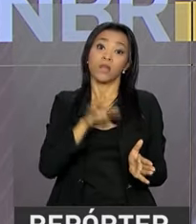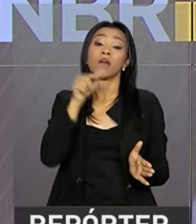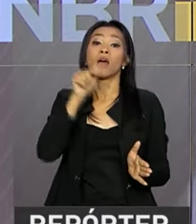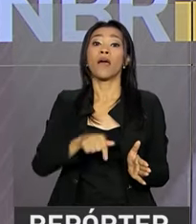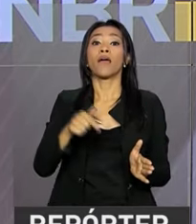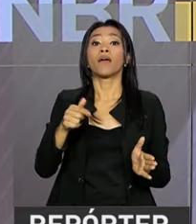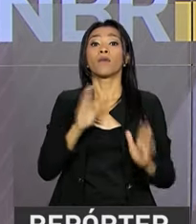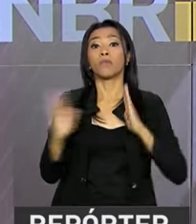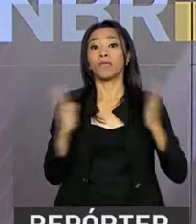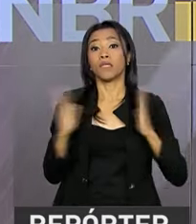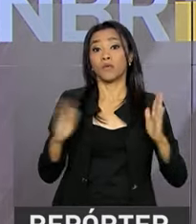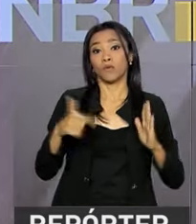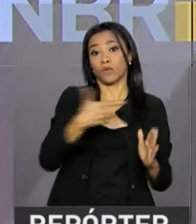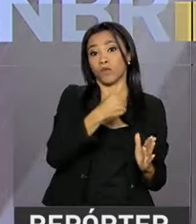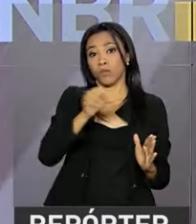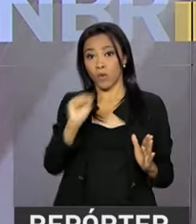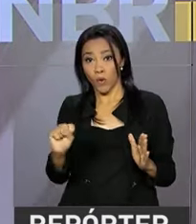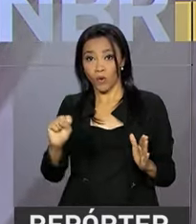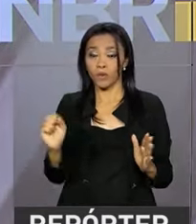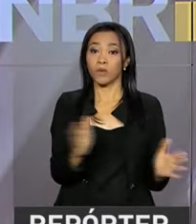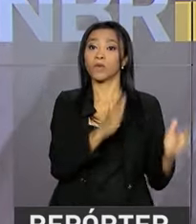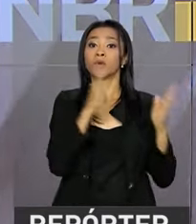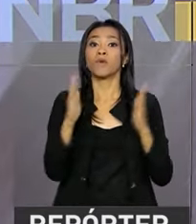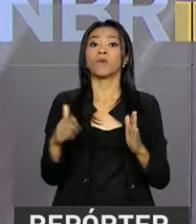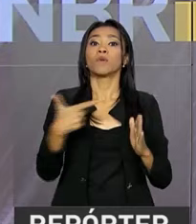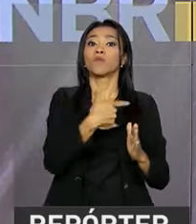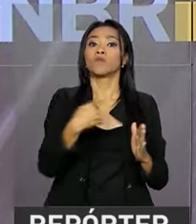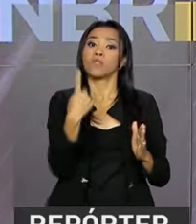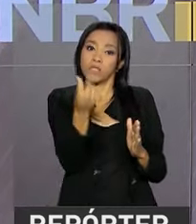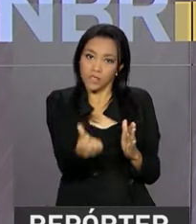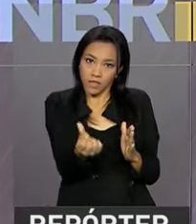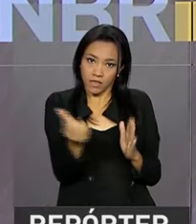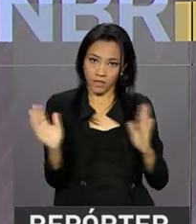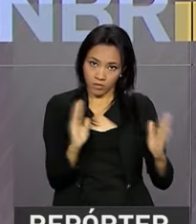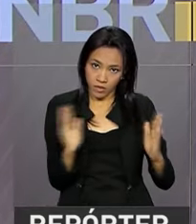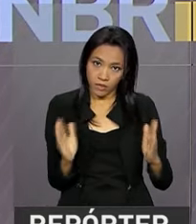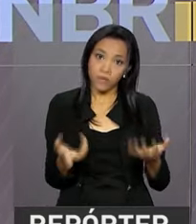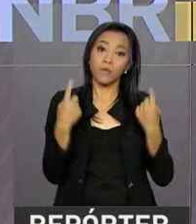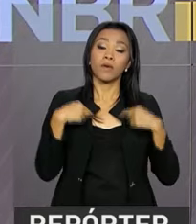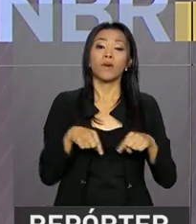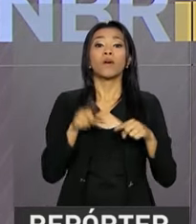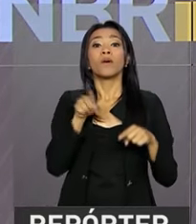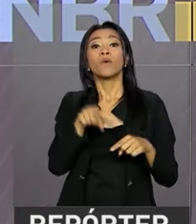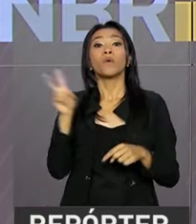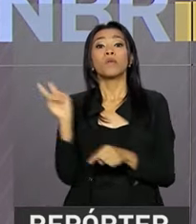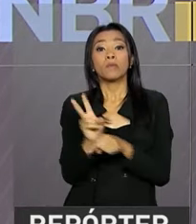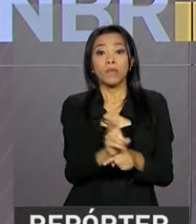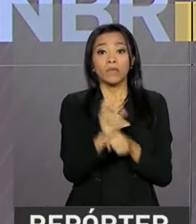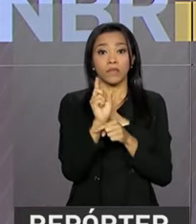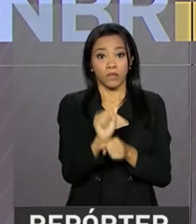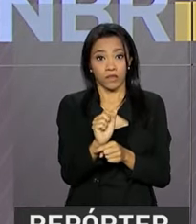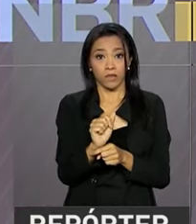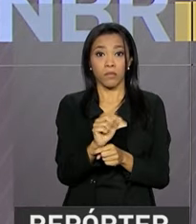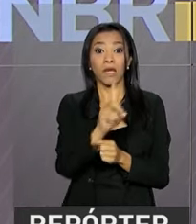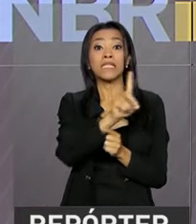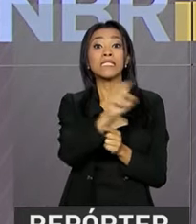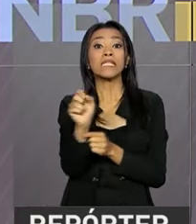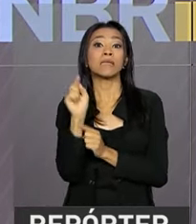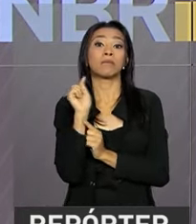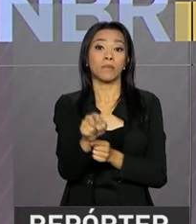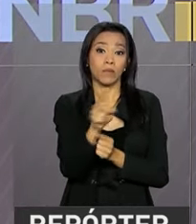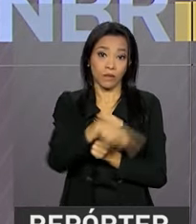aos exercícios de 2008 a 2017 o crédito bancário para cerca de 100 mil contribuintes